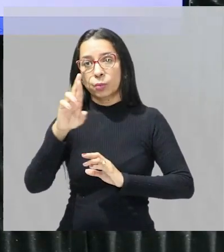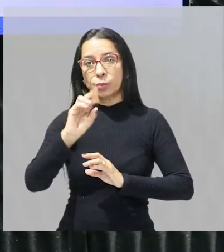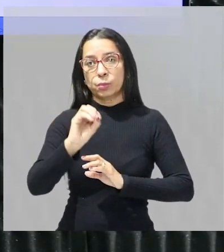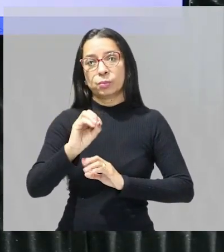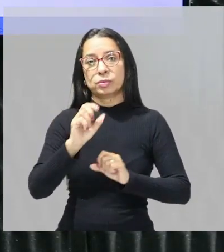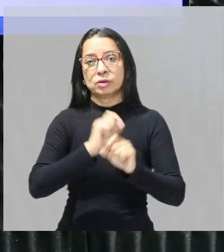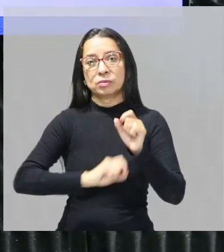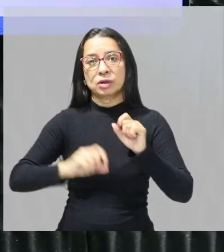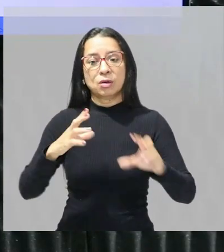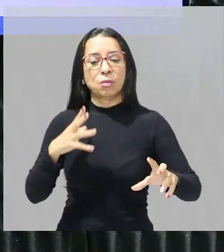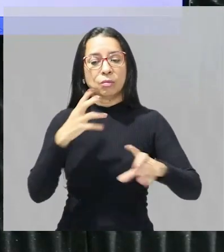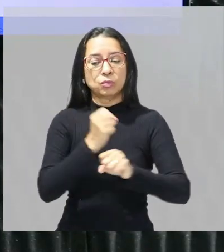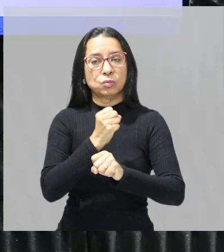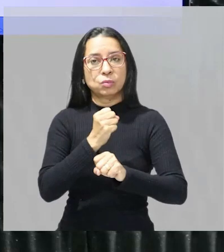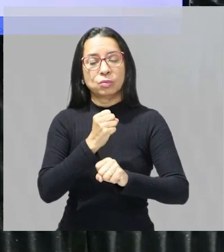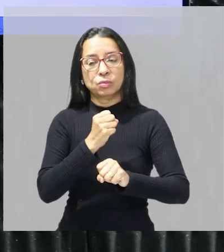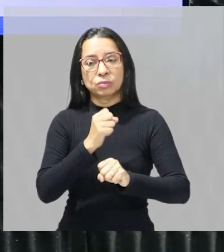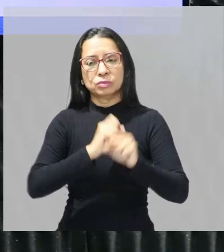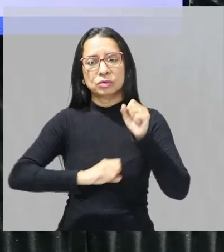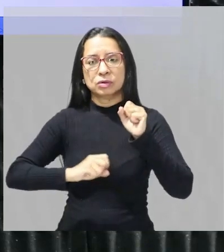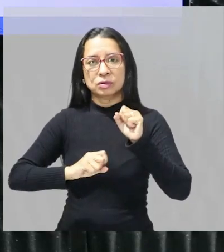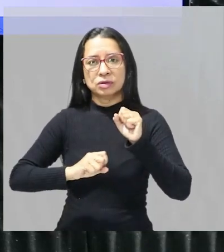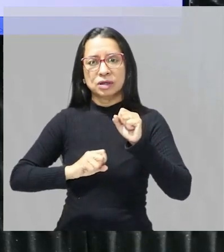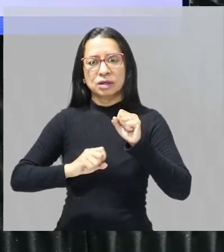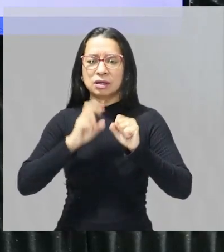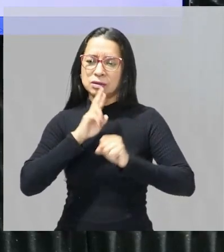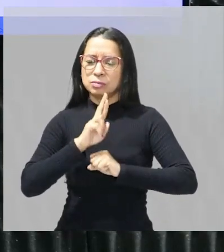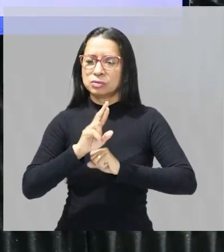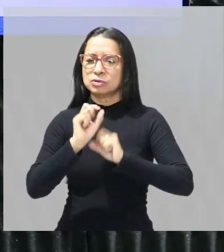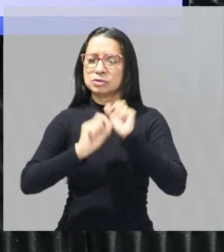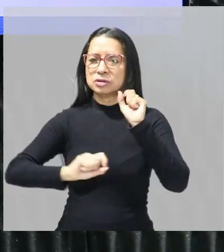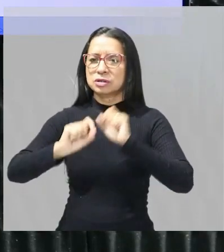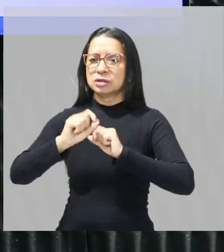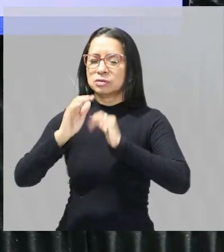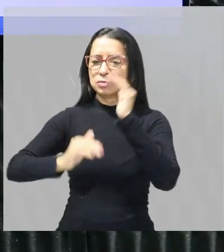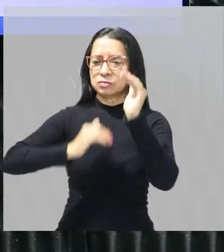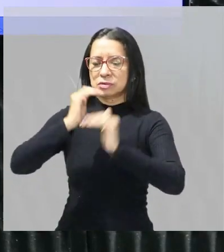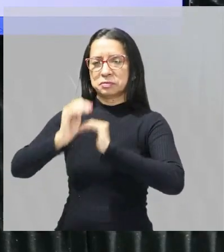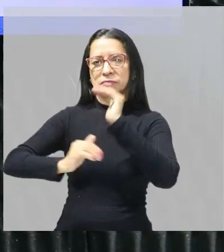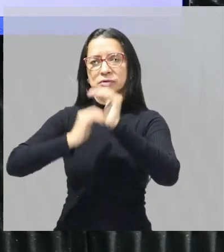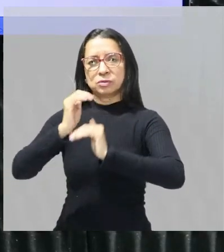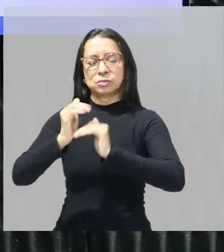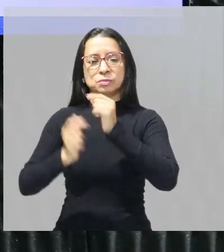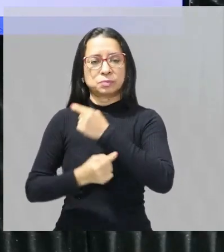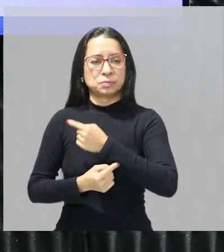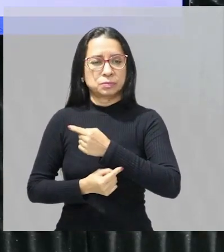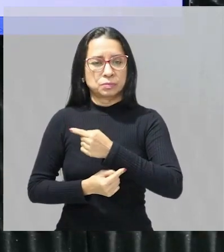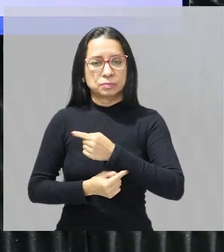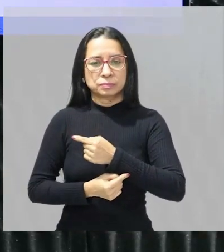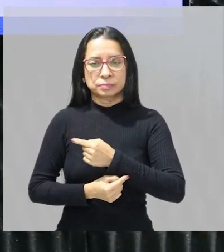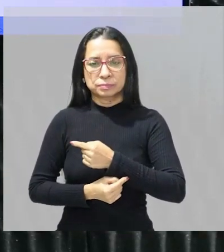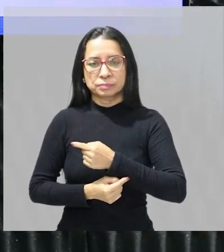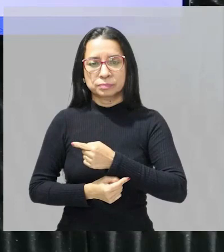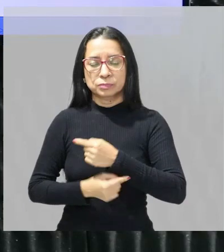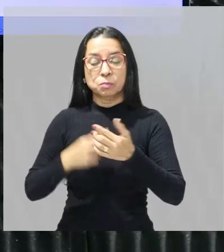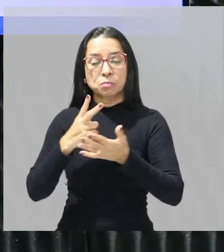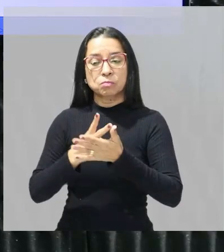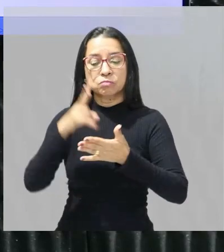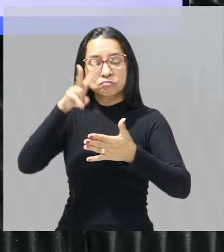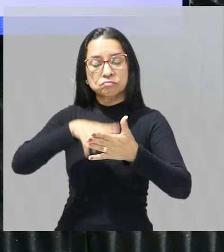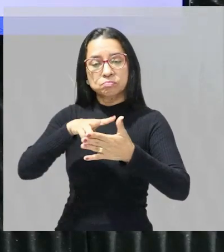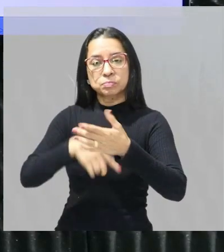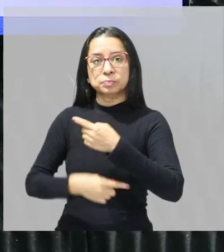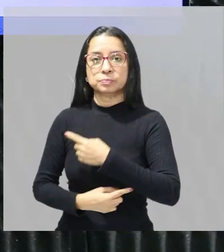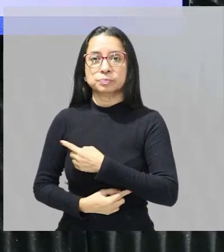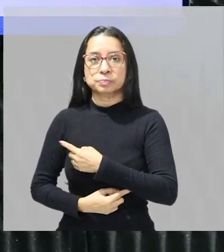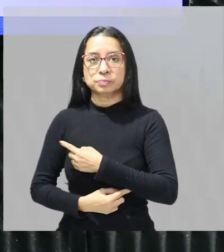de quê, Marcos? Dos avanços da Revolução Verde. Volta para o texto. Aí diz o seguinte. Esse fato marcou o início da Revolução